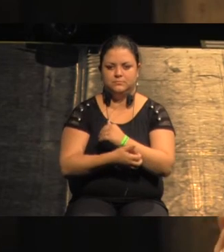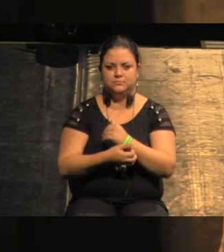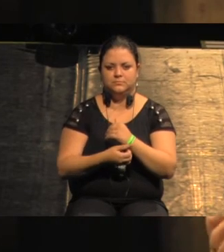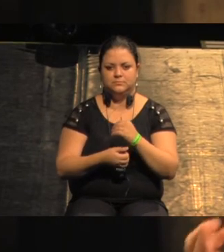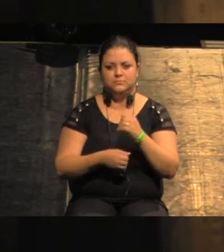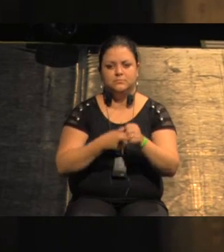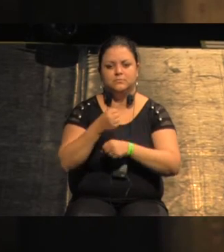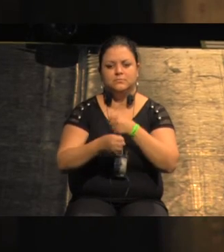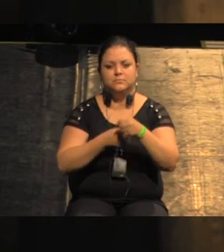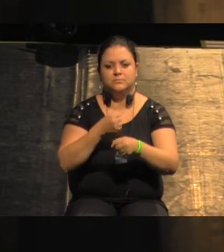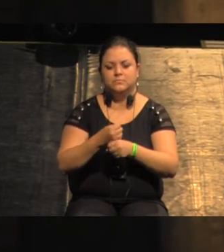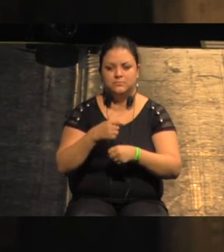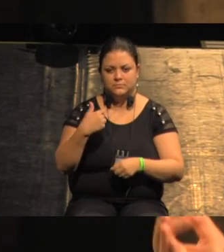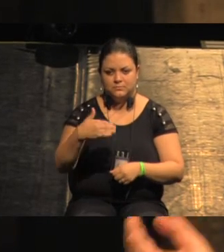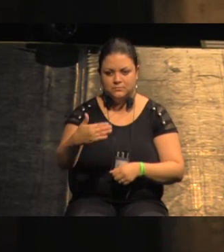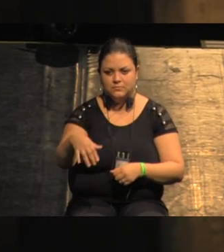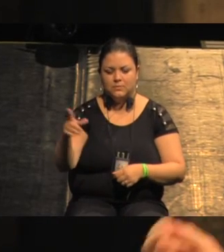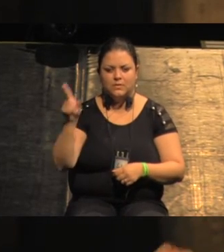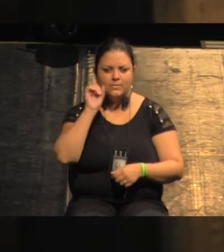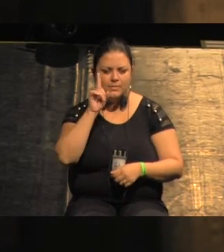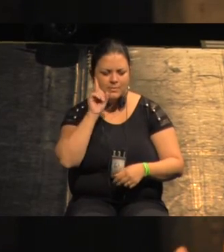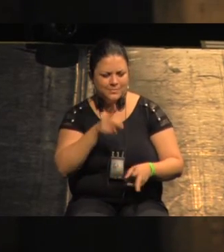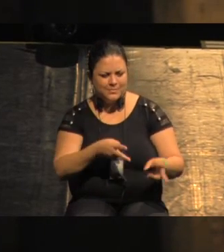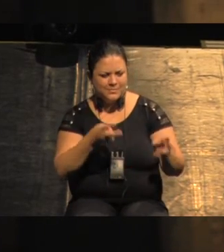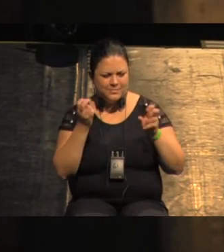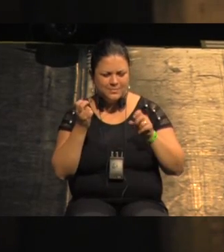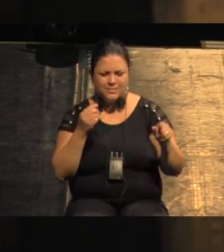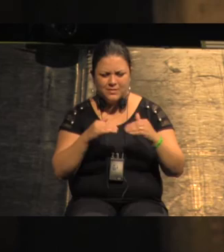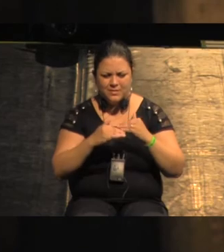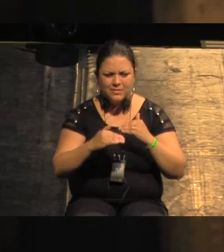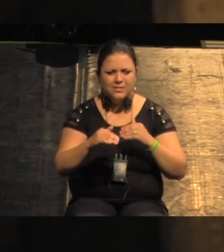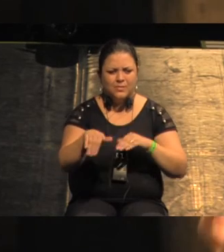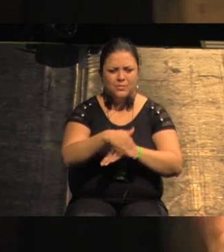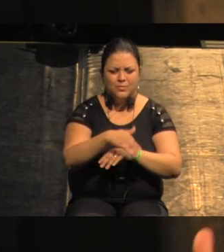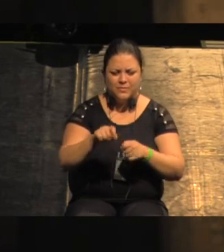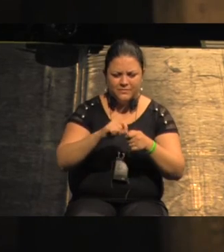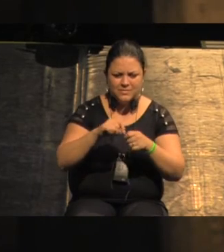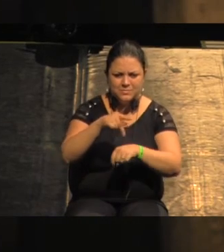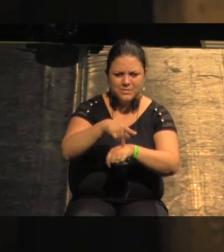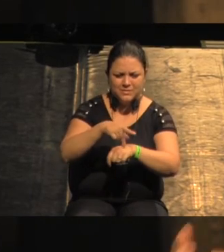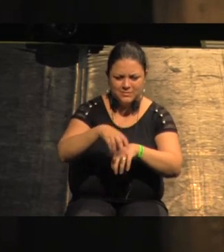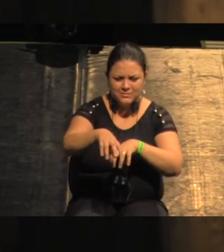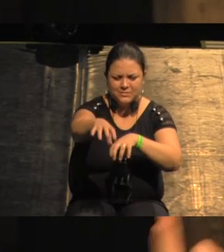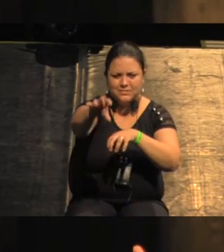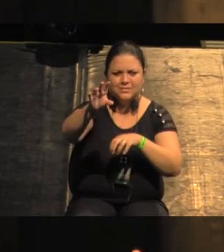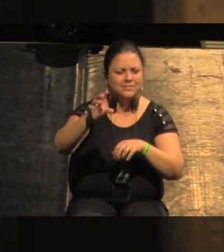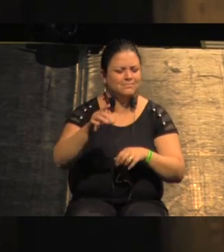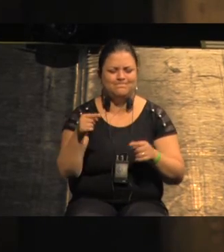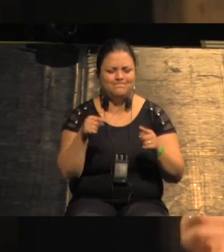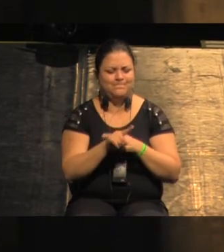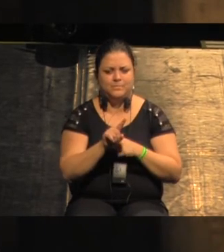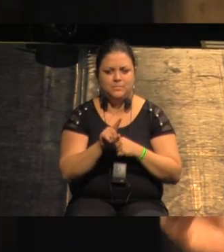anos e os americanos se deram conta que era um grande erro pedestrianizar ruas e que elas só funcionavam em duas